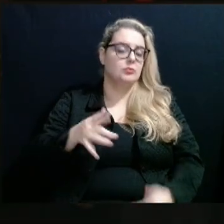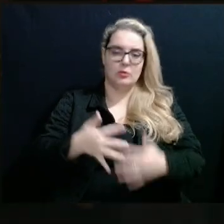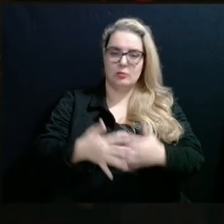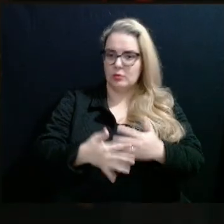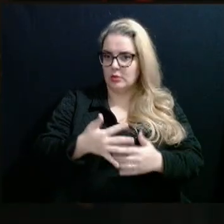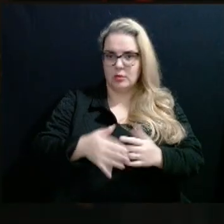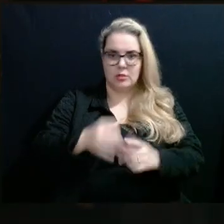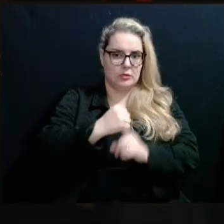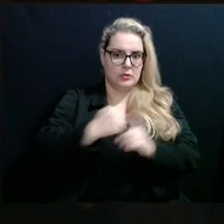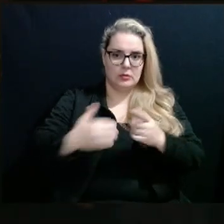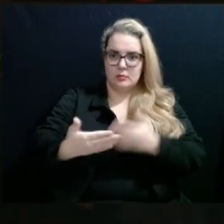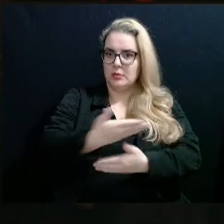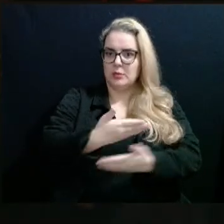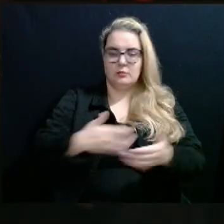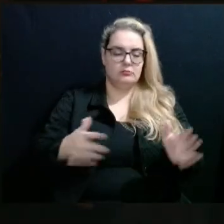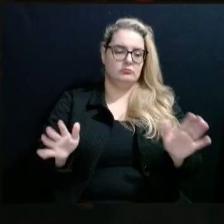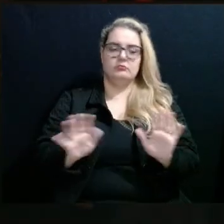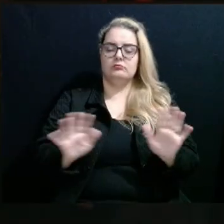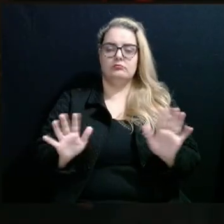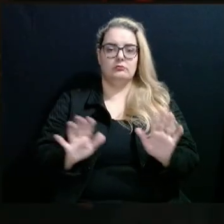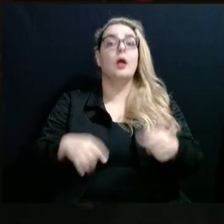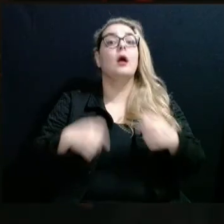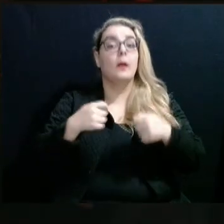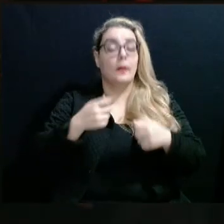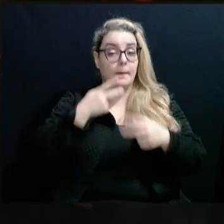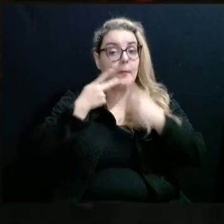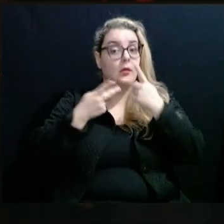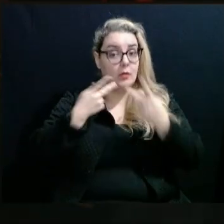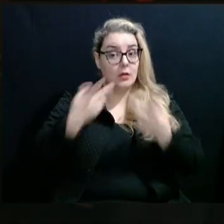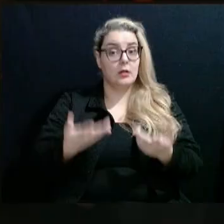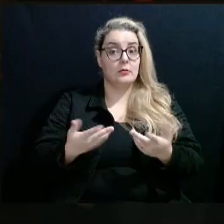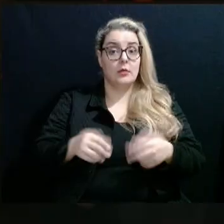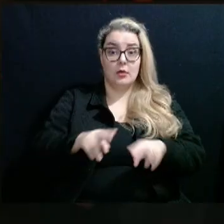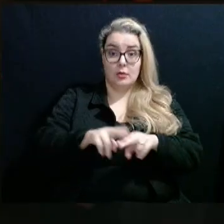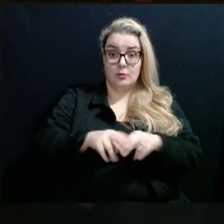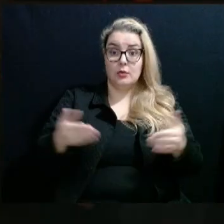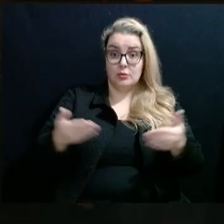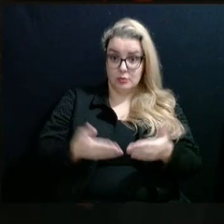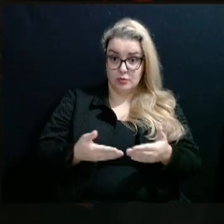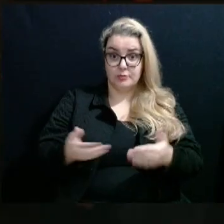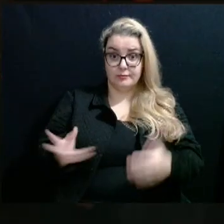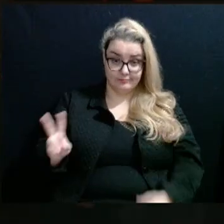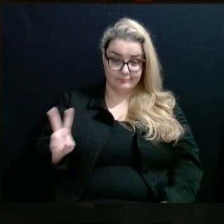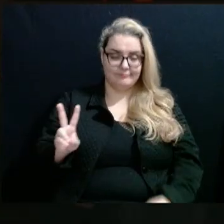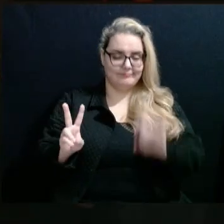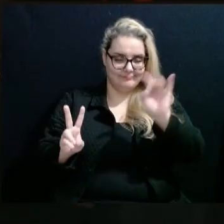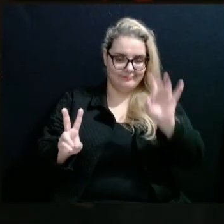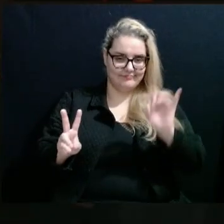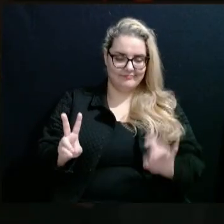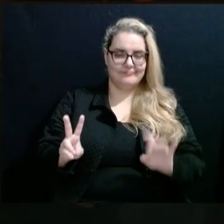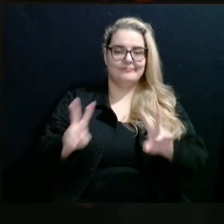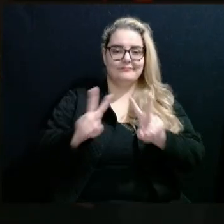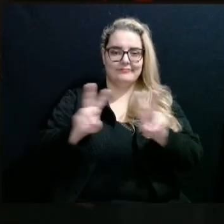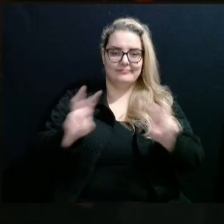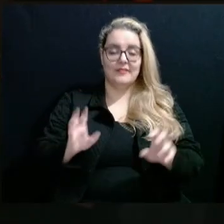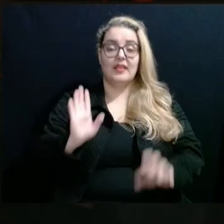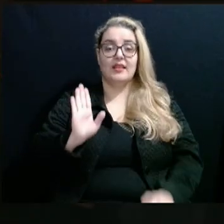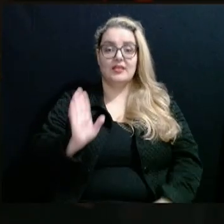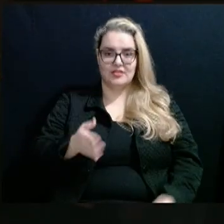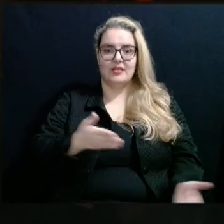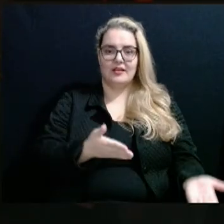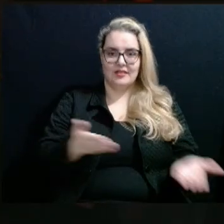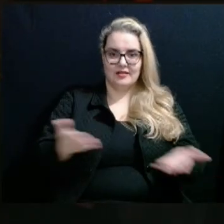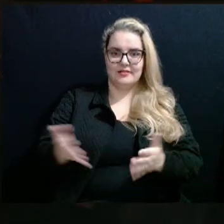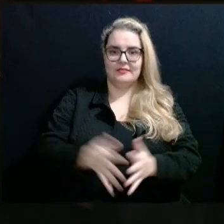gente precisa falar sobre isso e é por isso que nós temos aqui hoje duas pessoas especialistas no assunto. Daqui a pouquinho vamos apresentá-las e você já